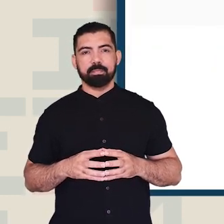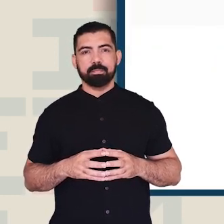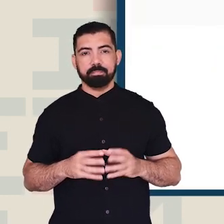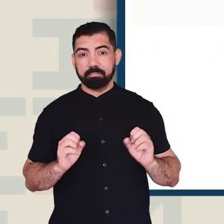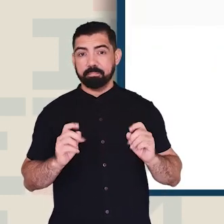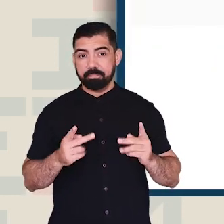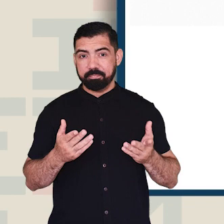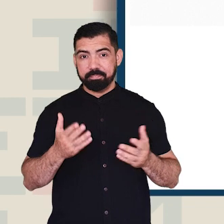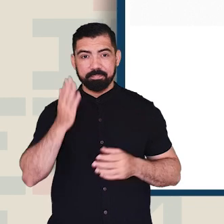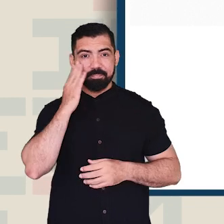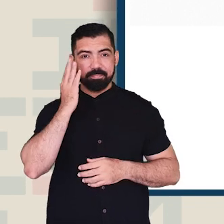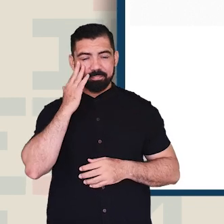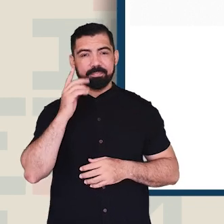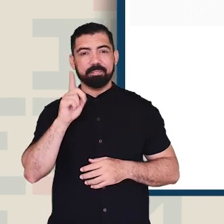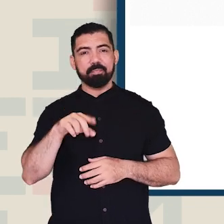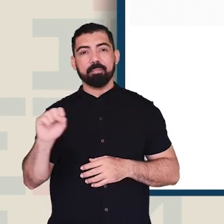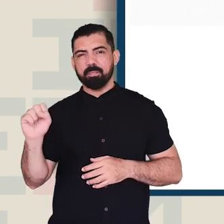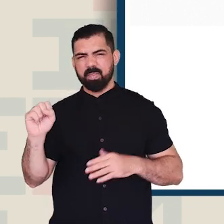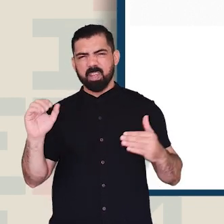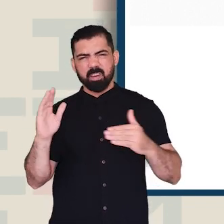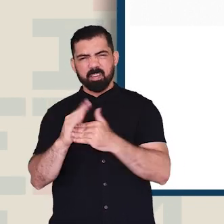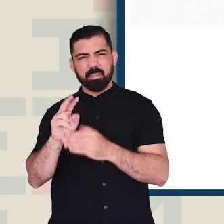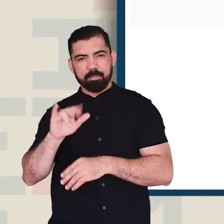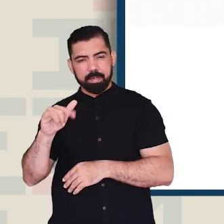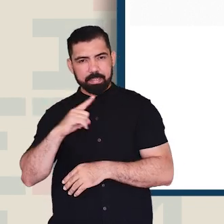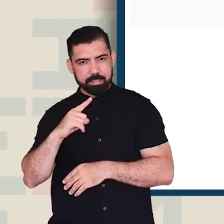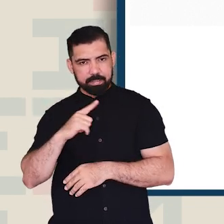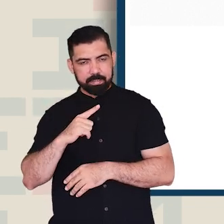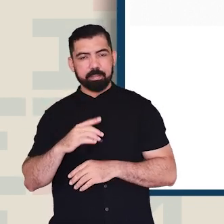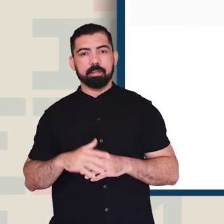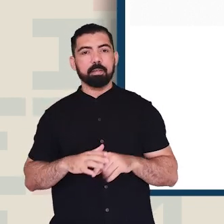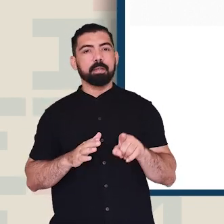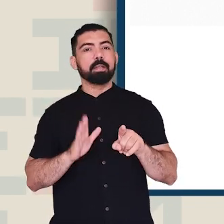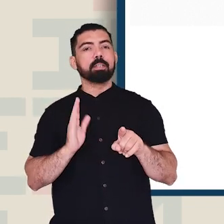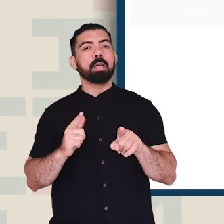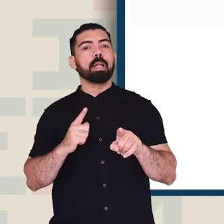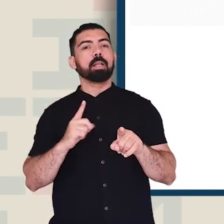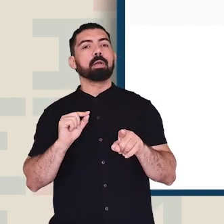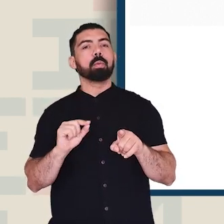Tá? E chega na oitava, né? Então aqui você já tem.